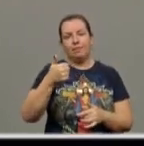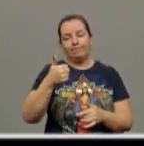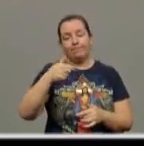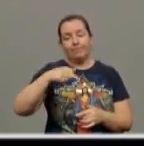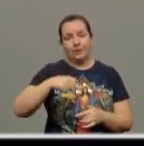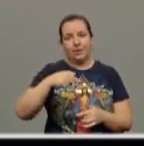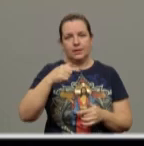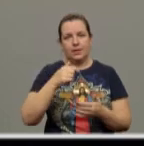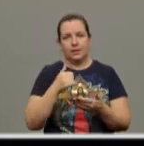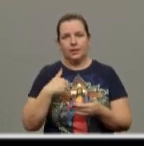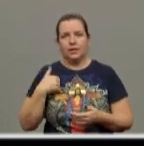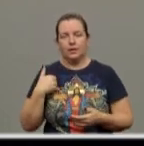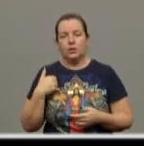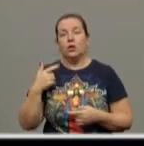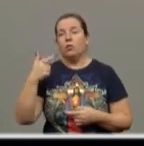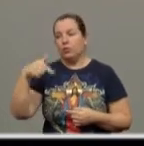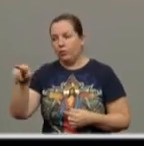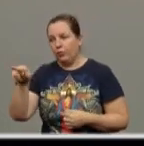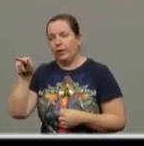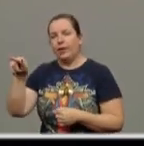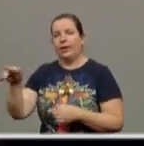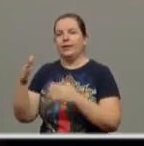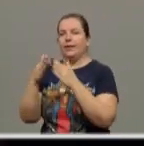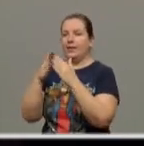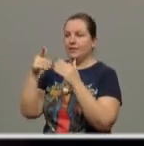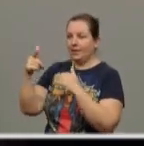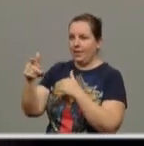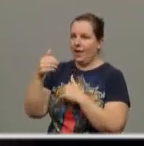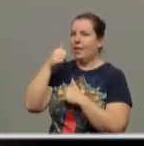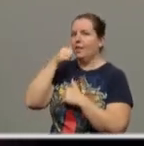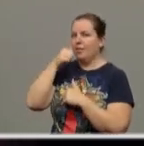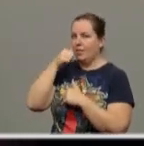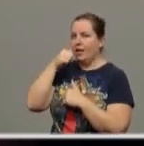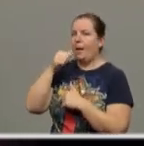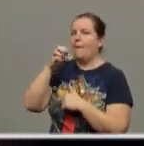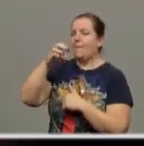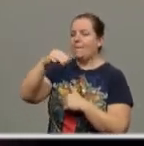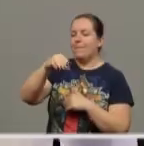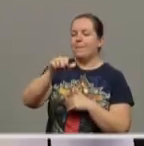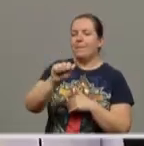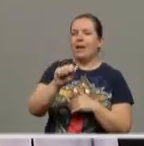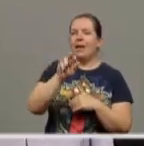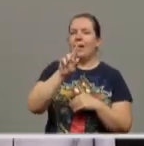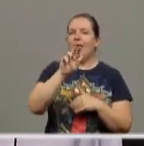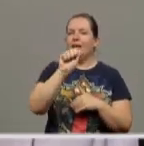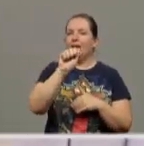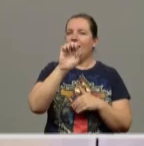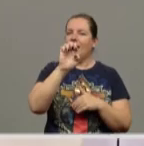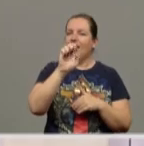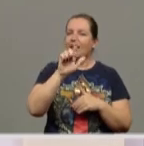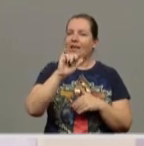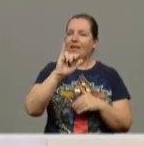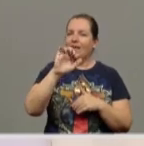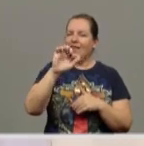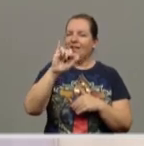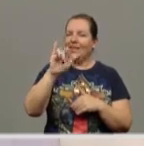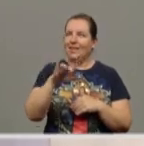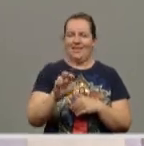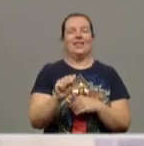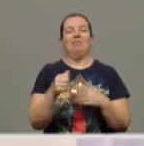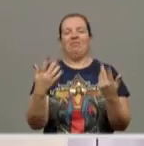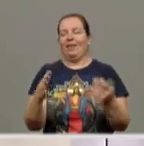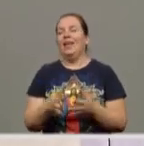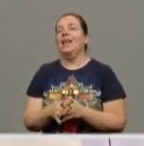certo. Fui lá na casa da Mara Elisa, fui lá, é o nome dela, não tem problema falar agora não. Não. Cheguei